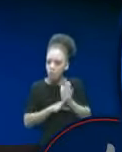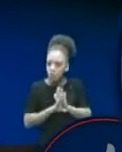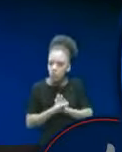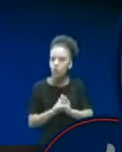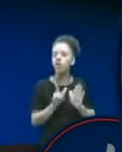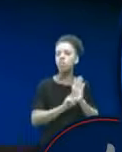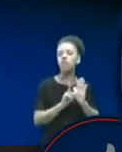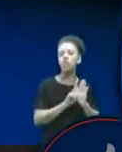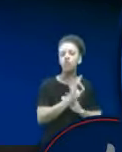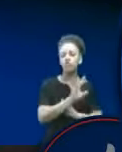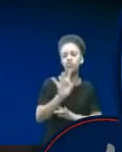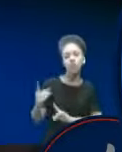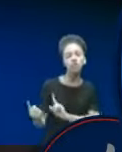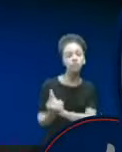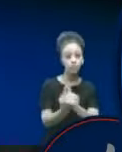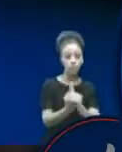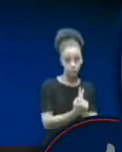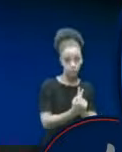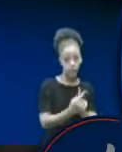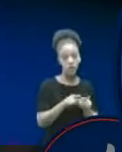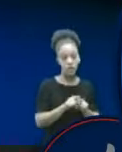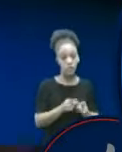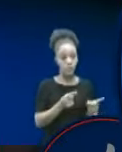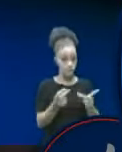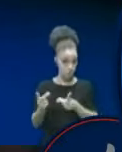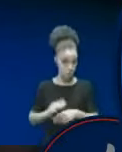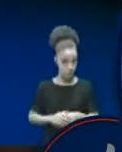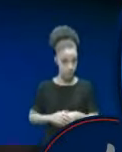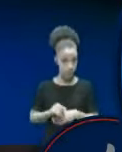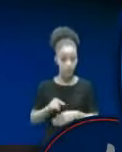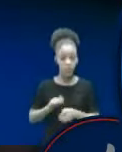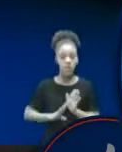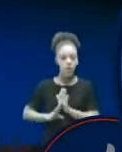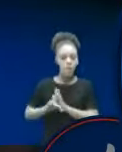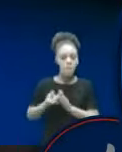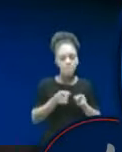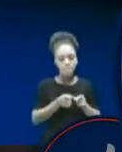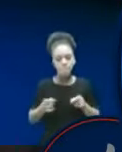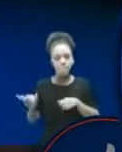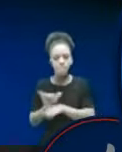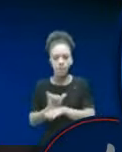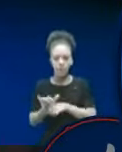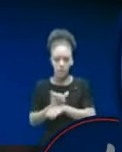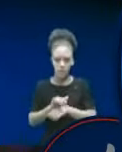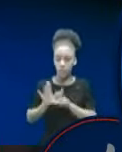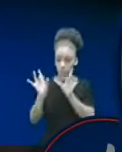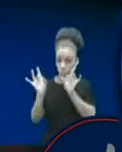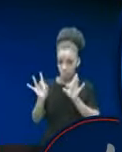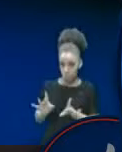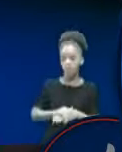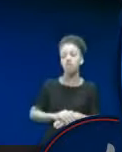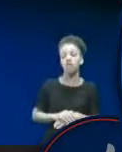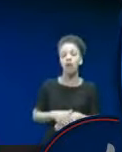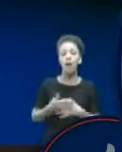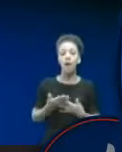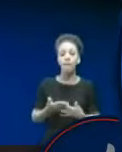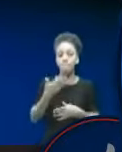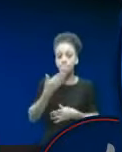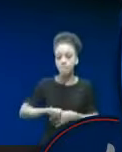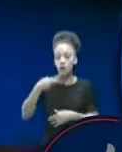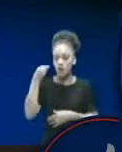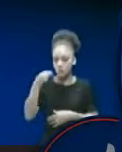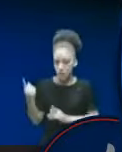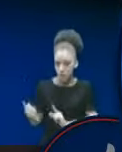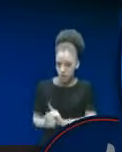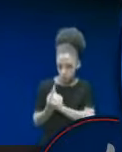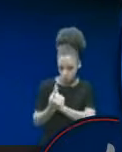loja, de cada um do seu time. E com isso, traça ali planos de ação específicos para melhorar a experiência